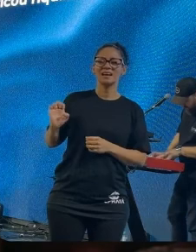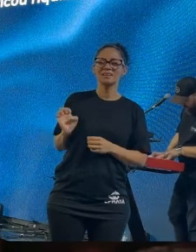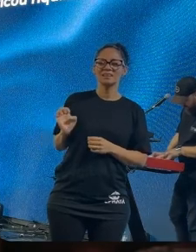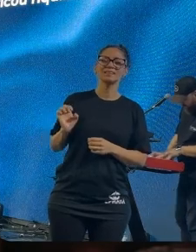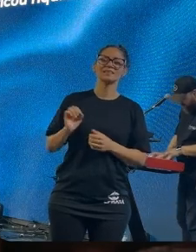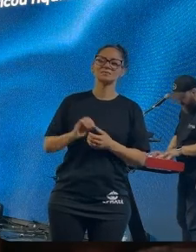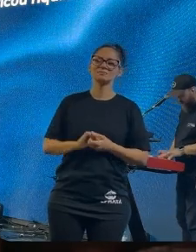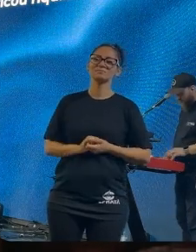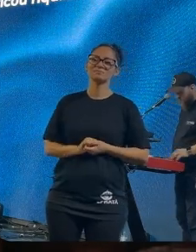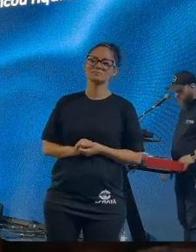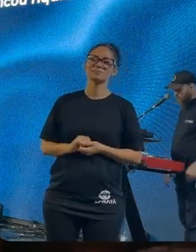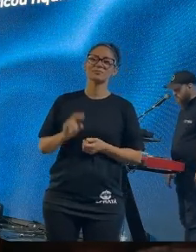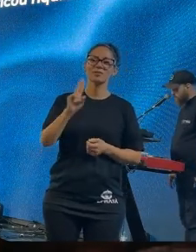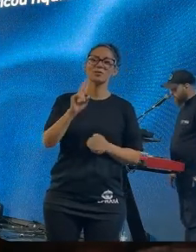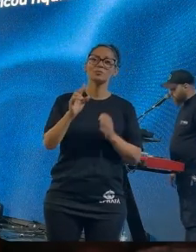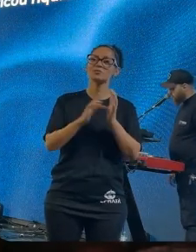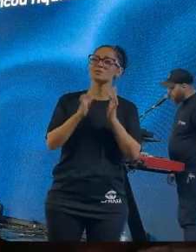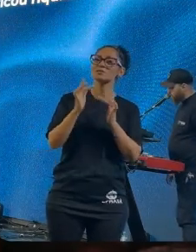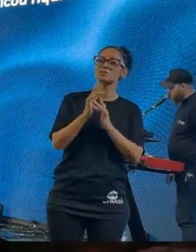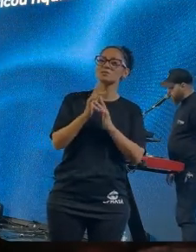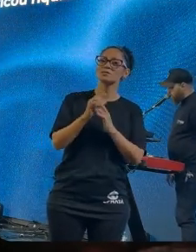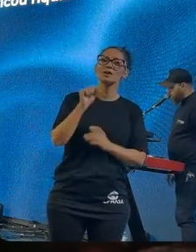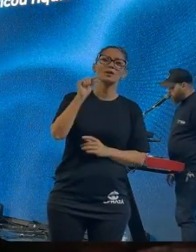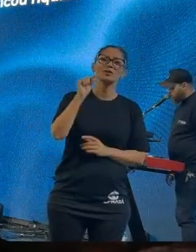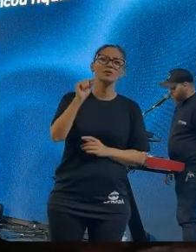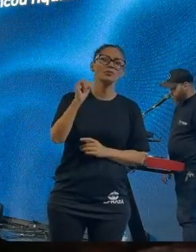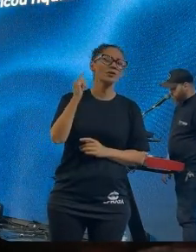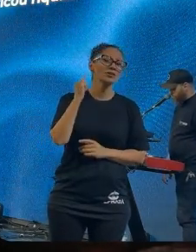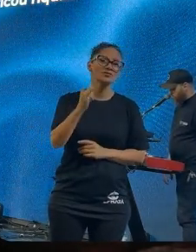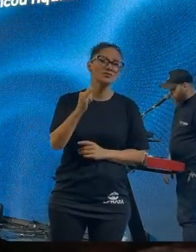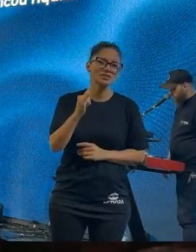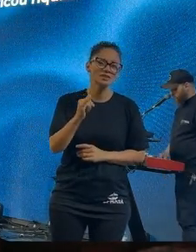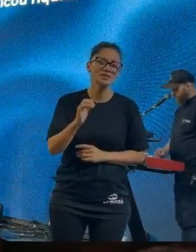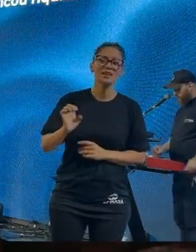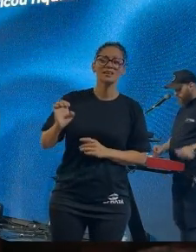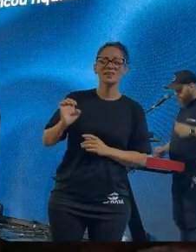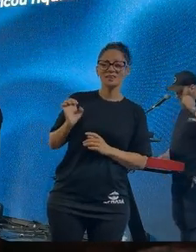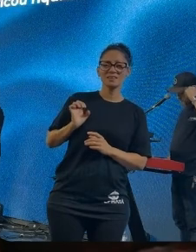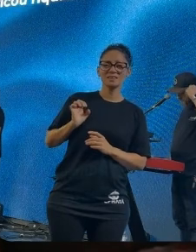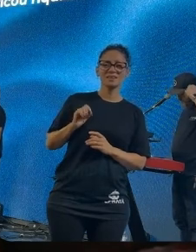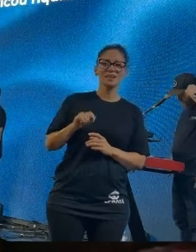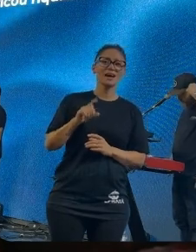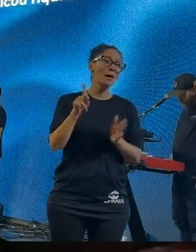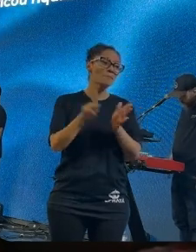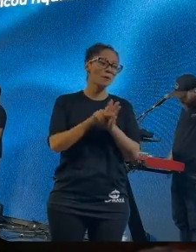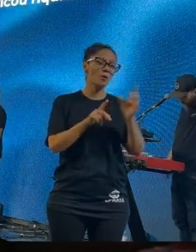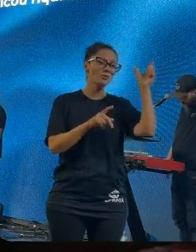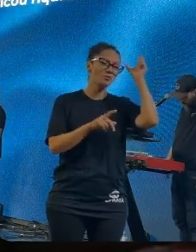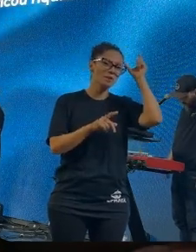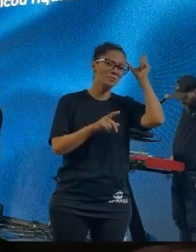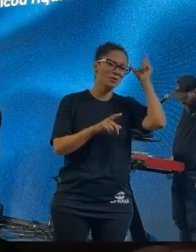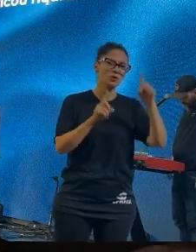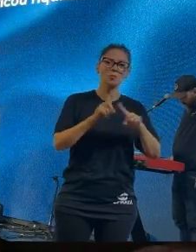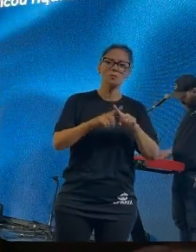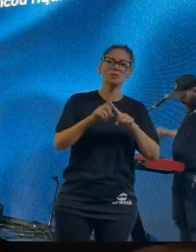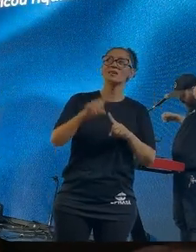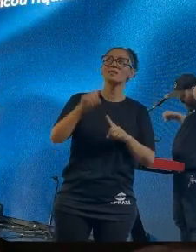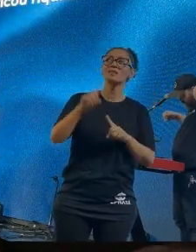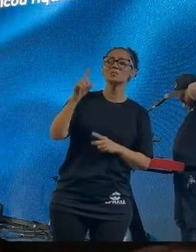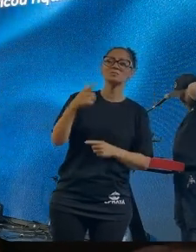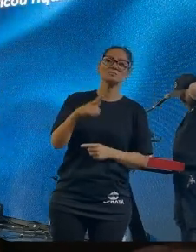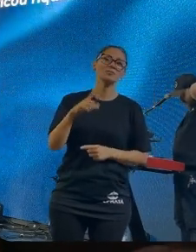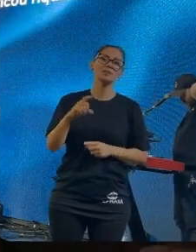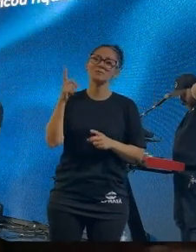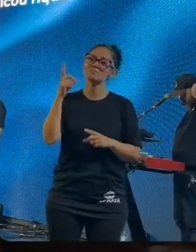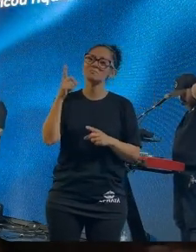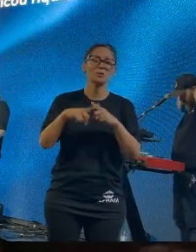para você no nome de Jesus. Quem foi que disse que riqueza, enriquecer do capeta, é o próprio capeta? Porque Deus não tem problema em te enriquecer.